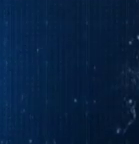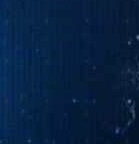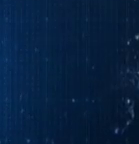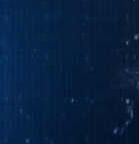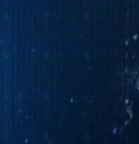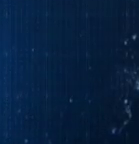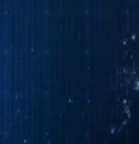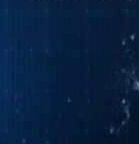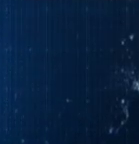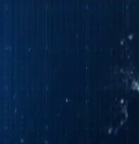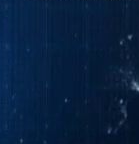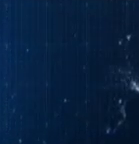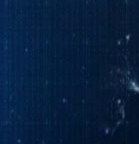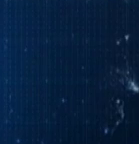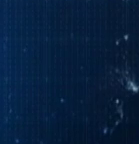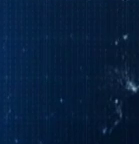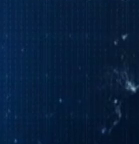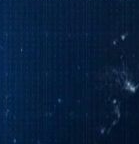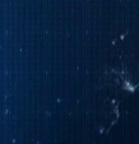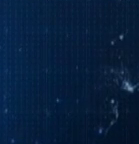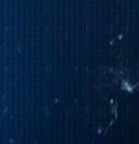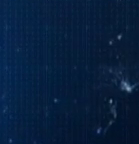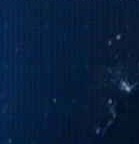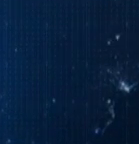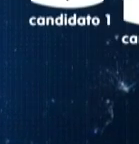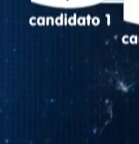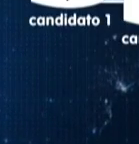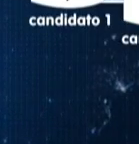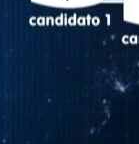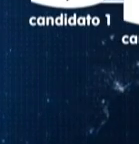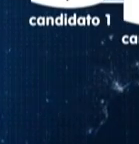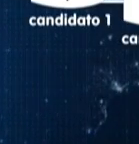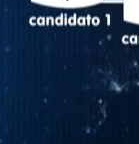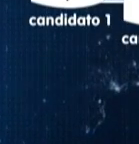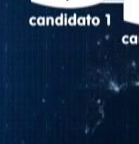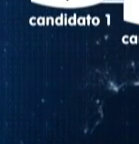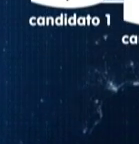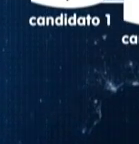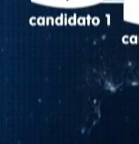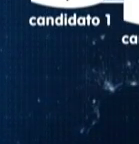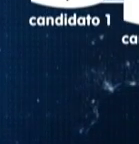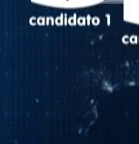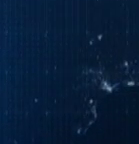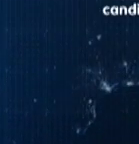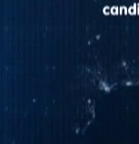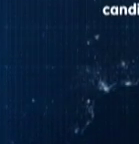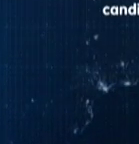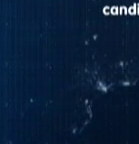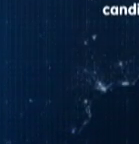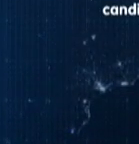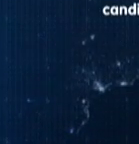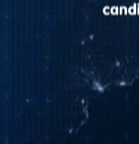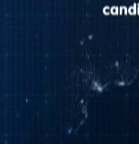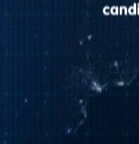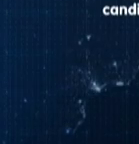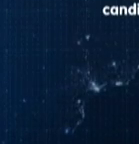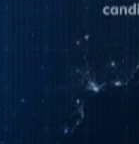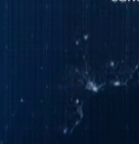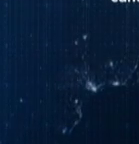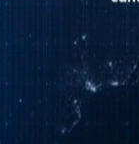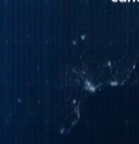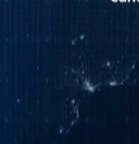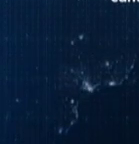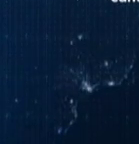Segundo bloco. Candidato pergunta para candidato. Vão ser 30 segundos para a pergunta, 2 minutos para a